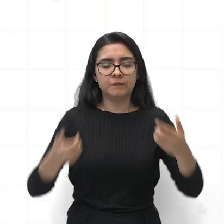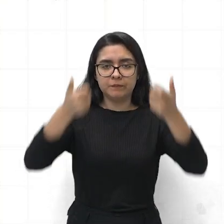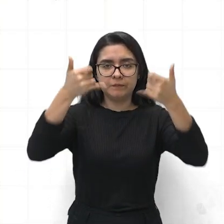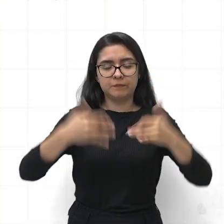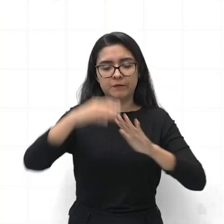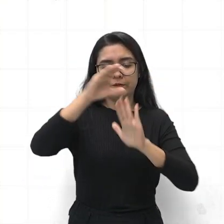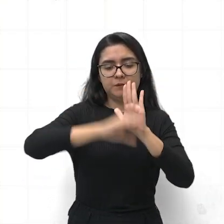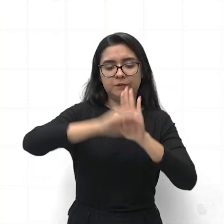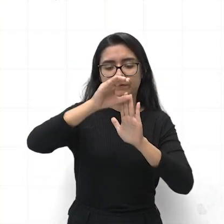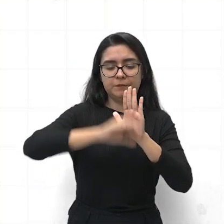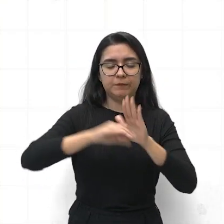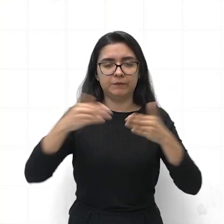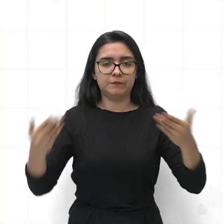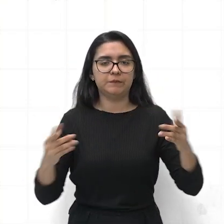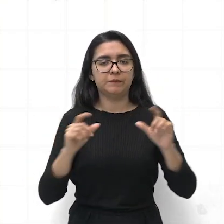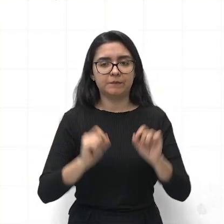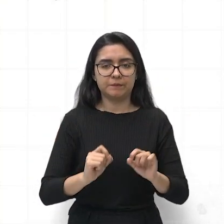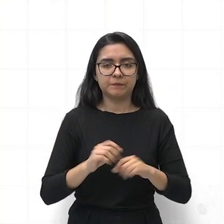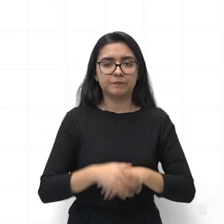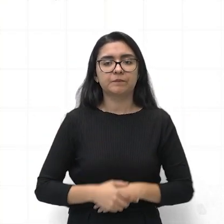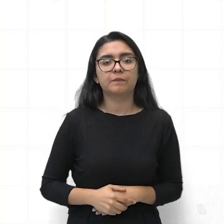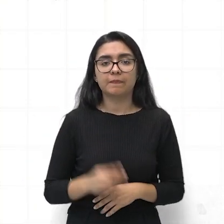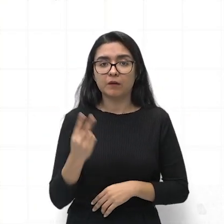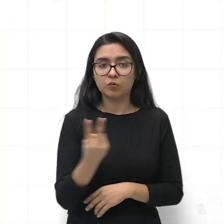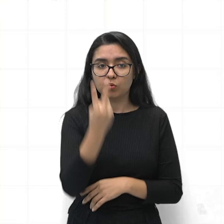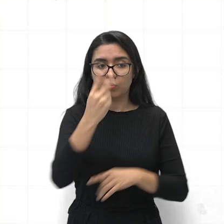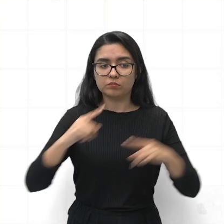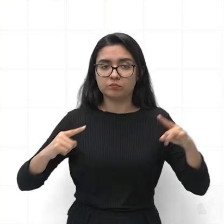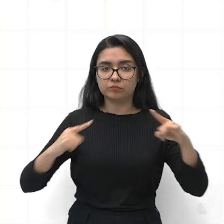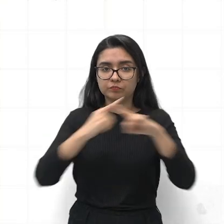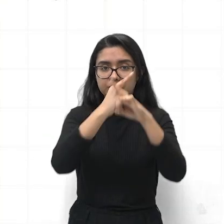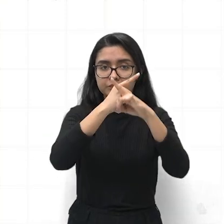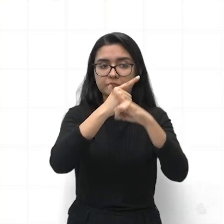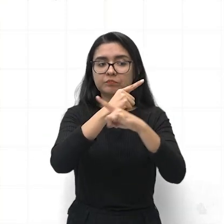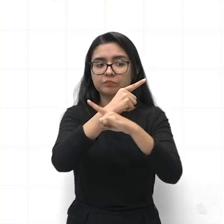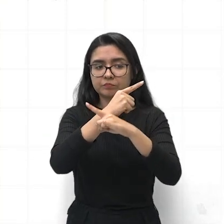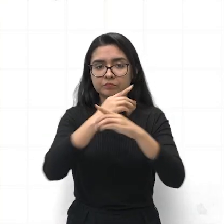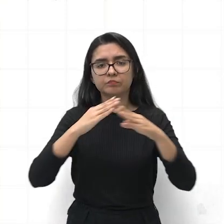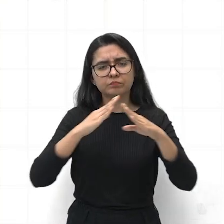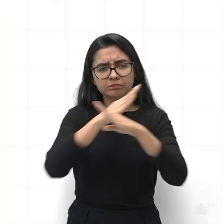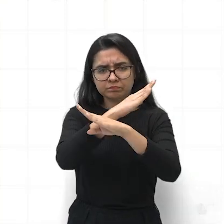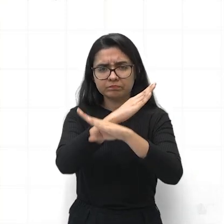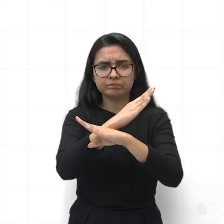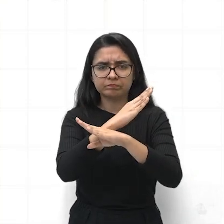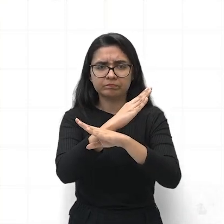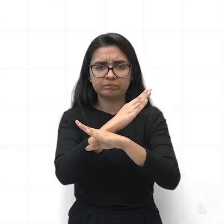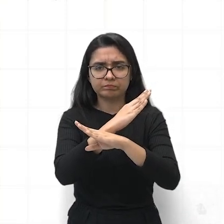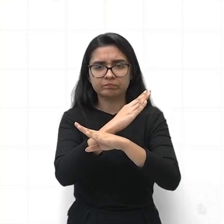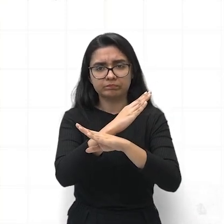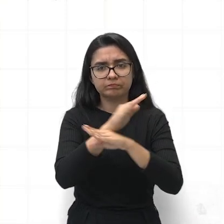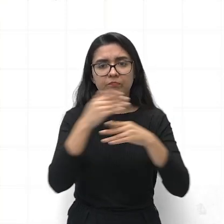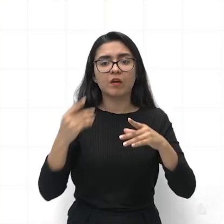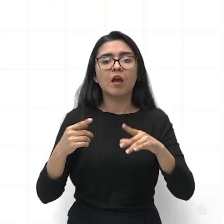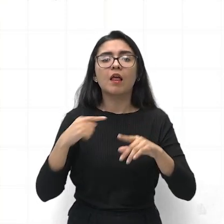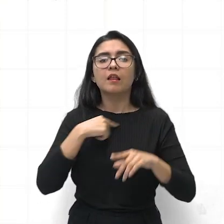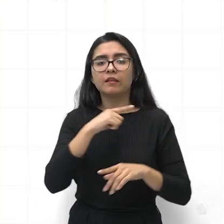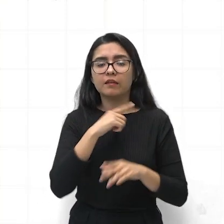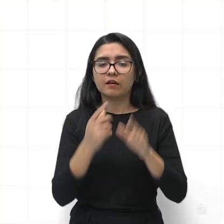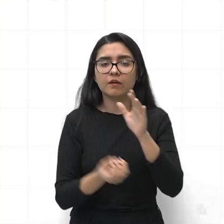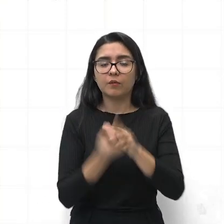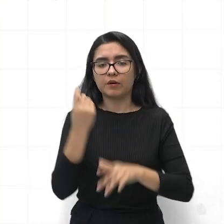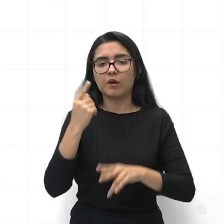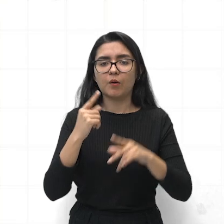Retas perpendiculares são duas retas que se interceptam formando um ângulo reto, ou seja, um ângulo de 90 graus.